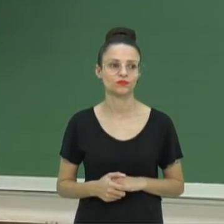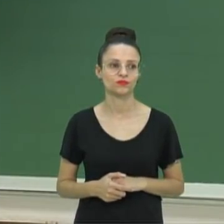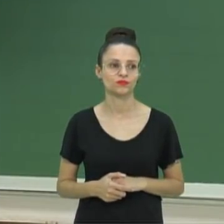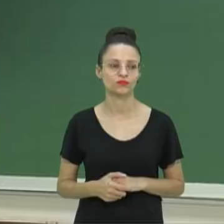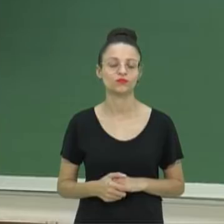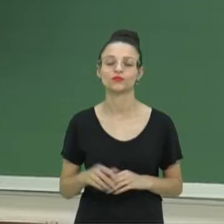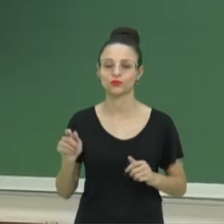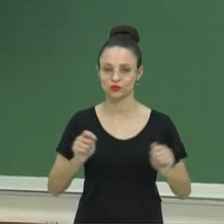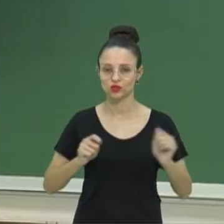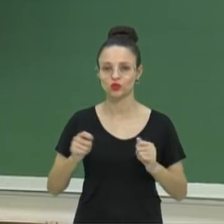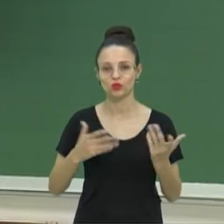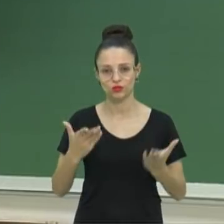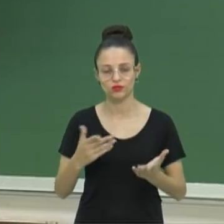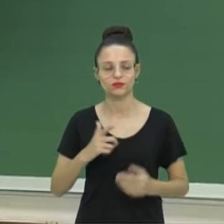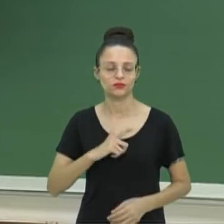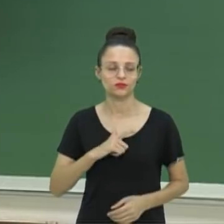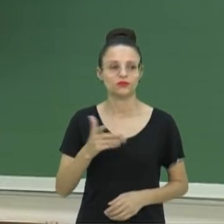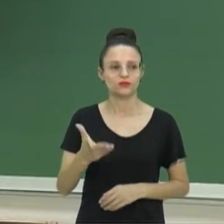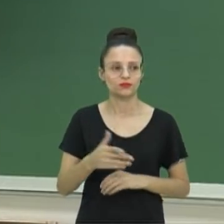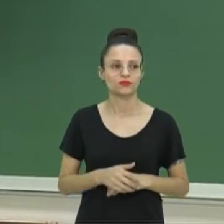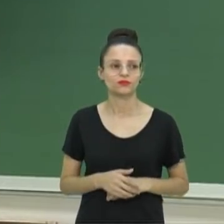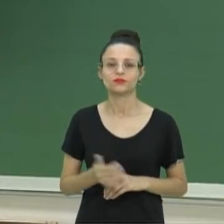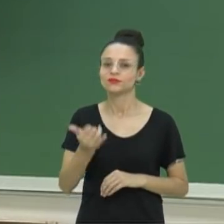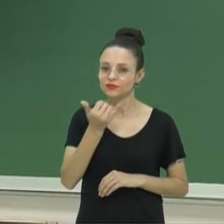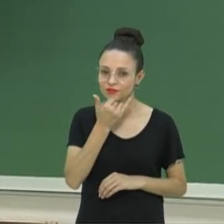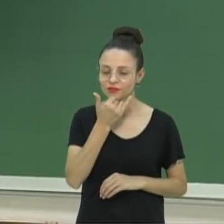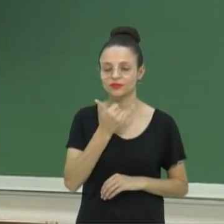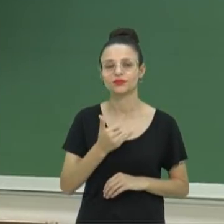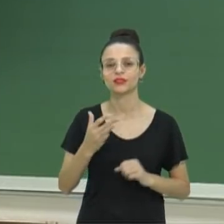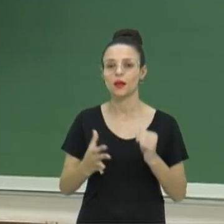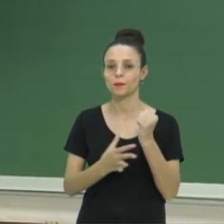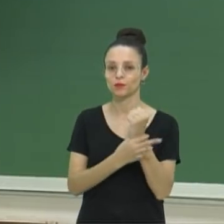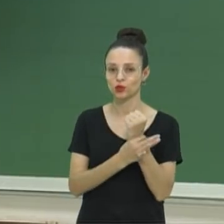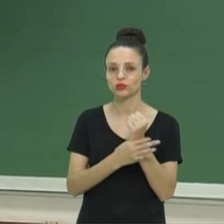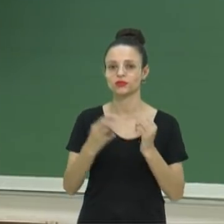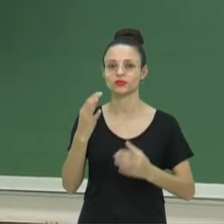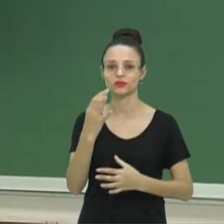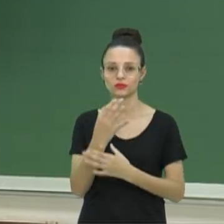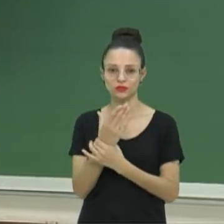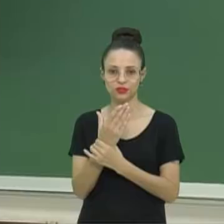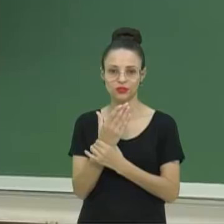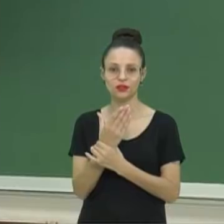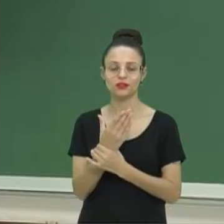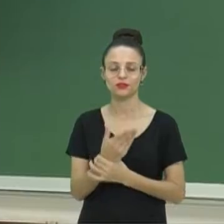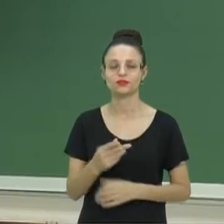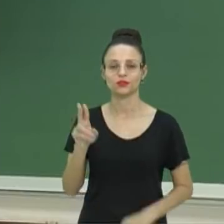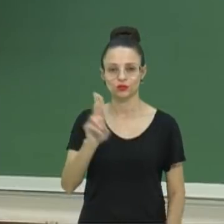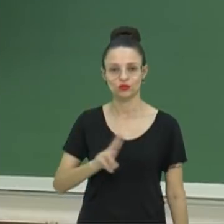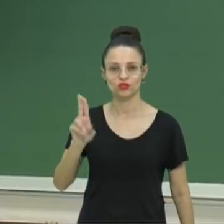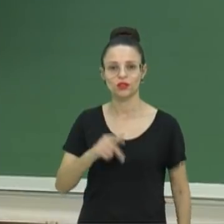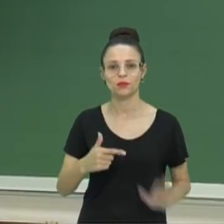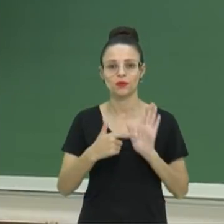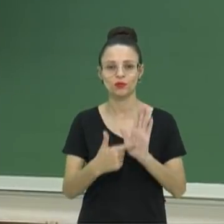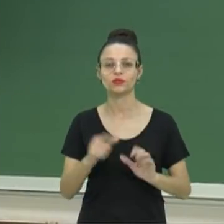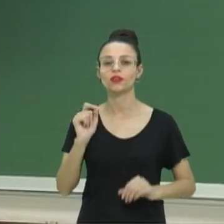do controle que ele existe, né? Então da pulseira, né, que ele utiliza nos braços para identificar quem